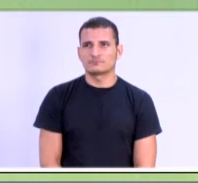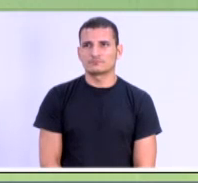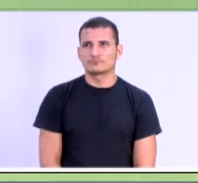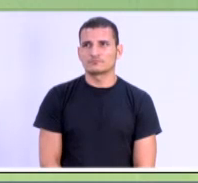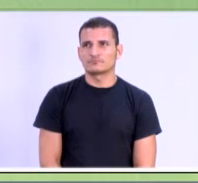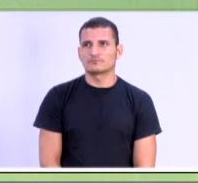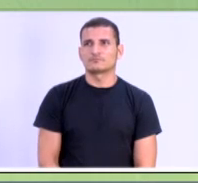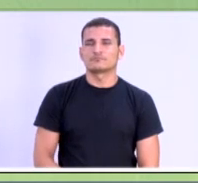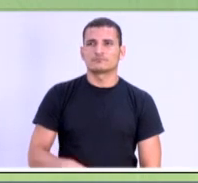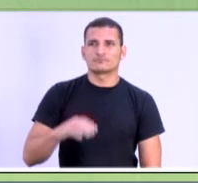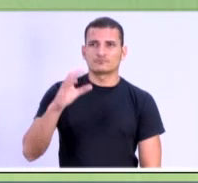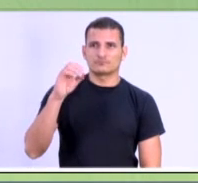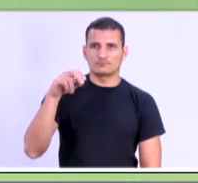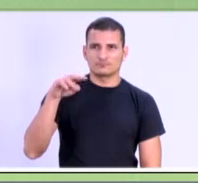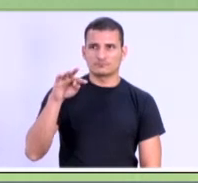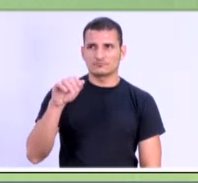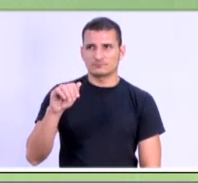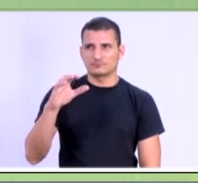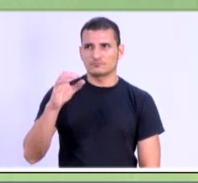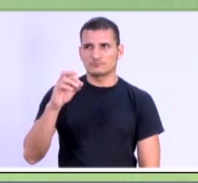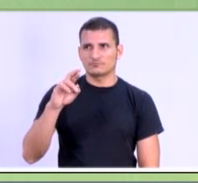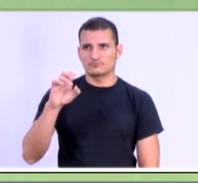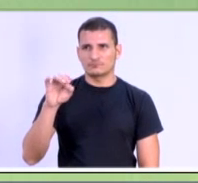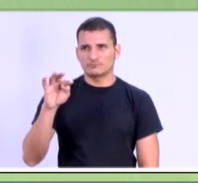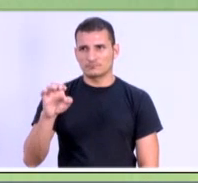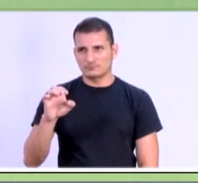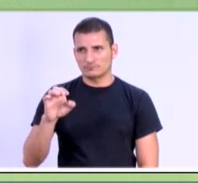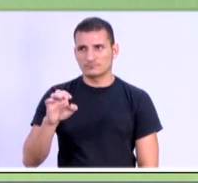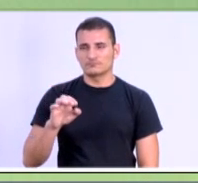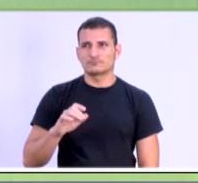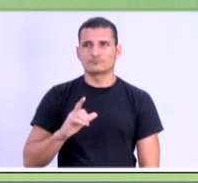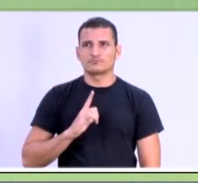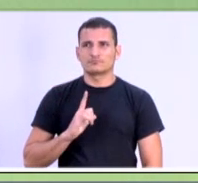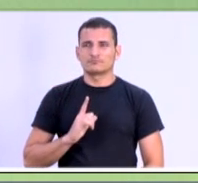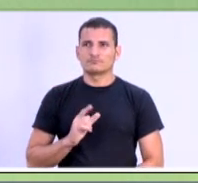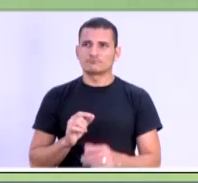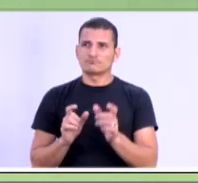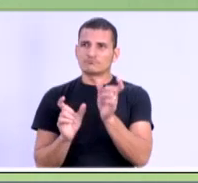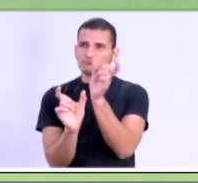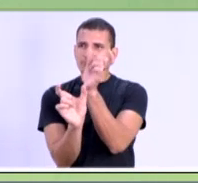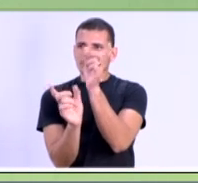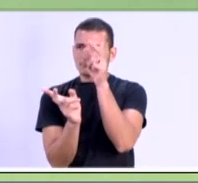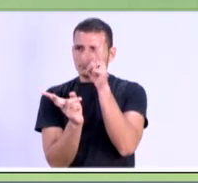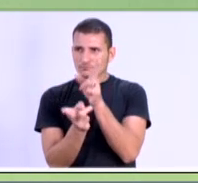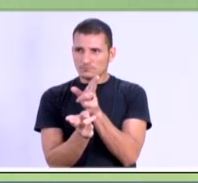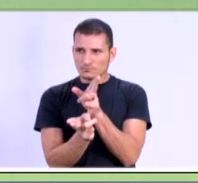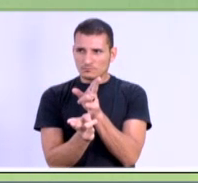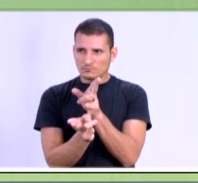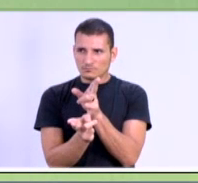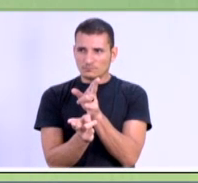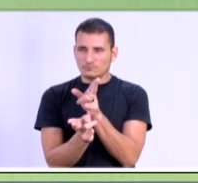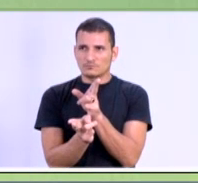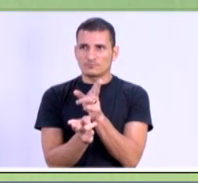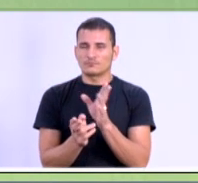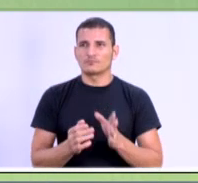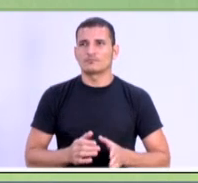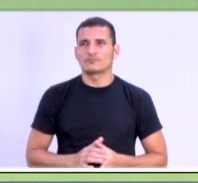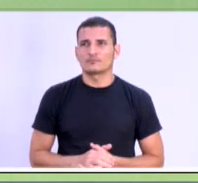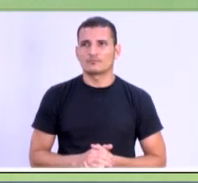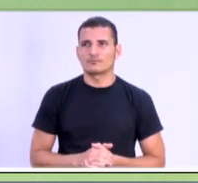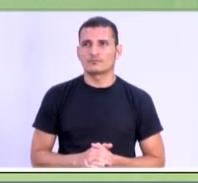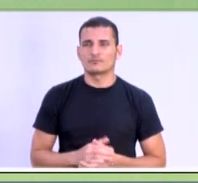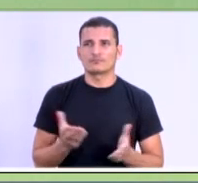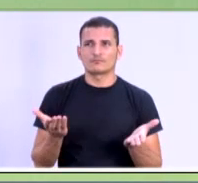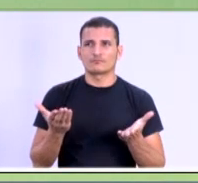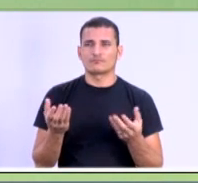conta corrente, e eu tenho um construtor com o mesmo nome da classe. Agora, professor, como é que eu sei que